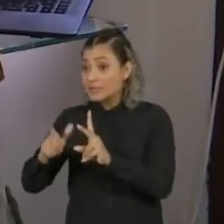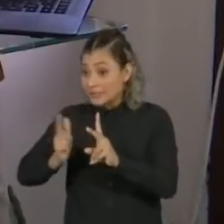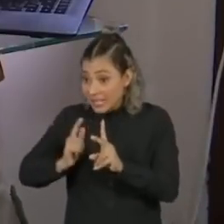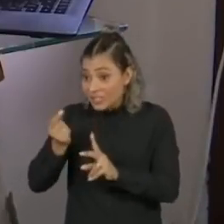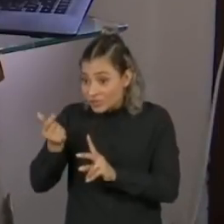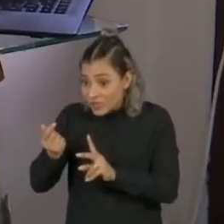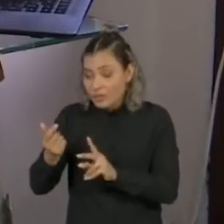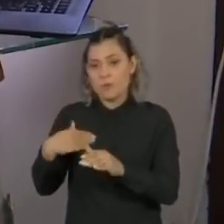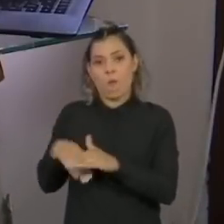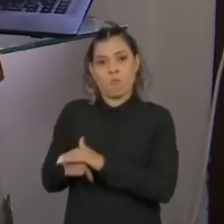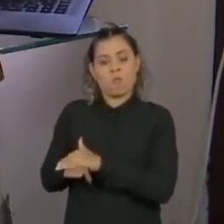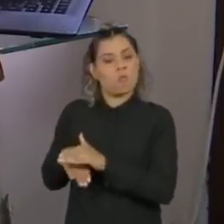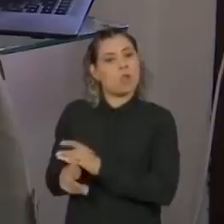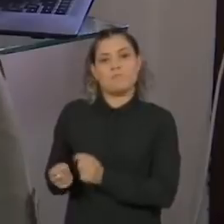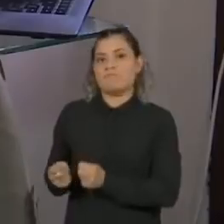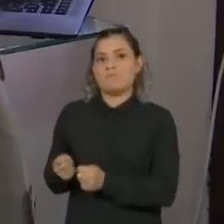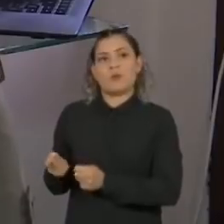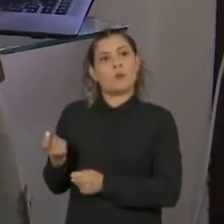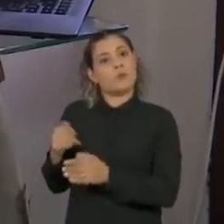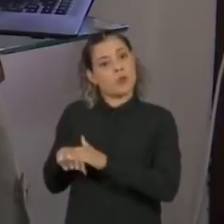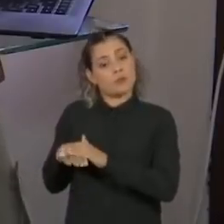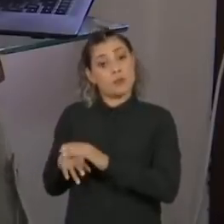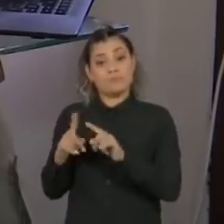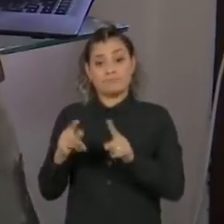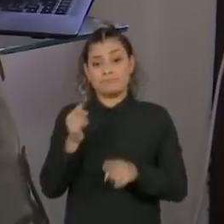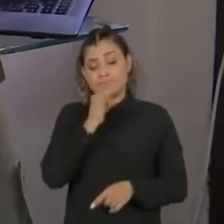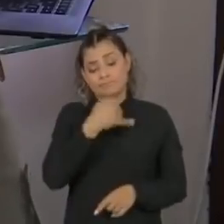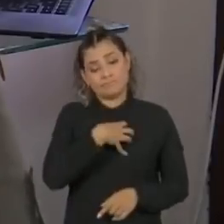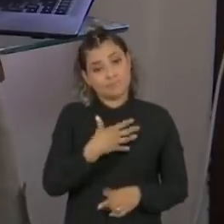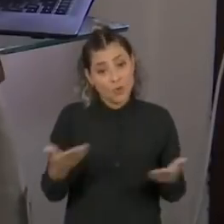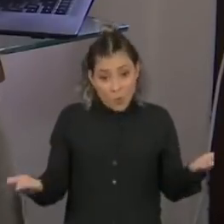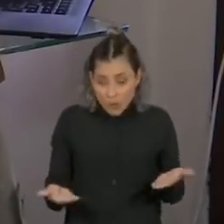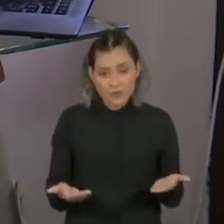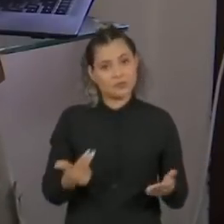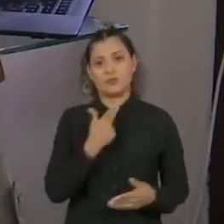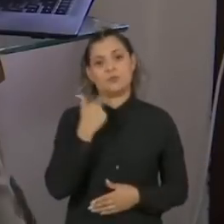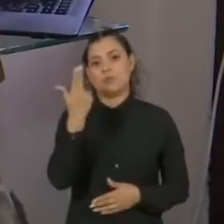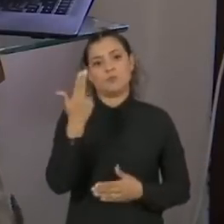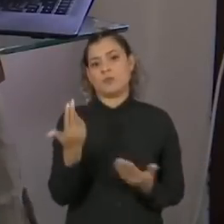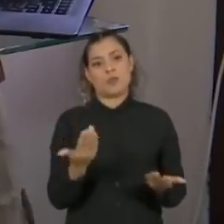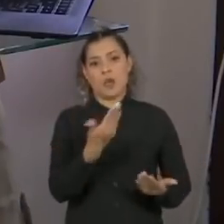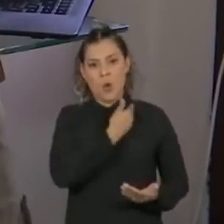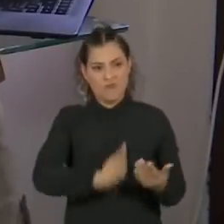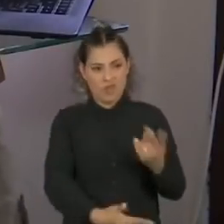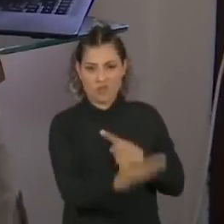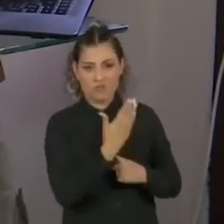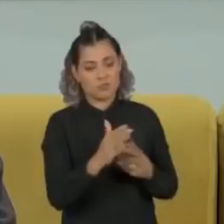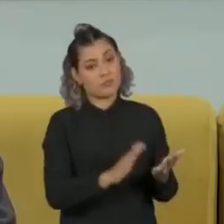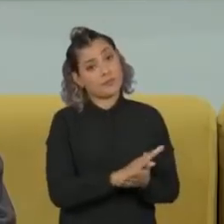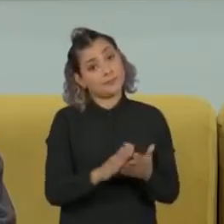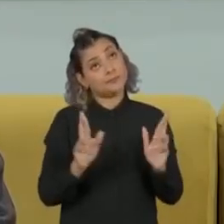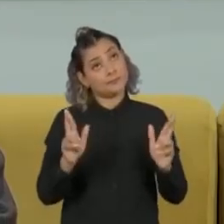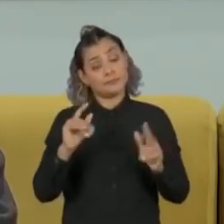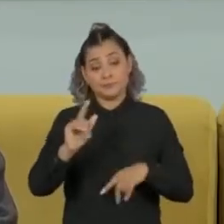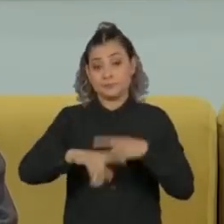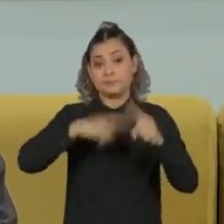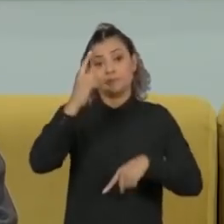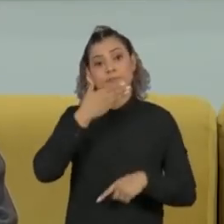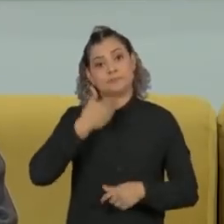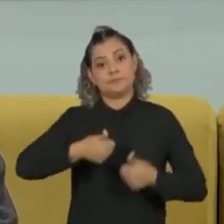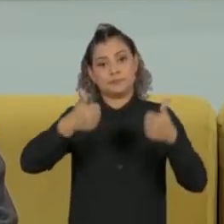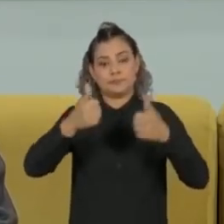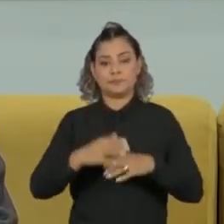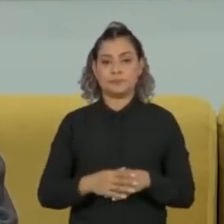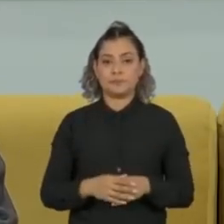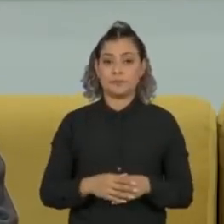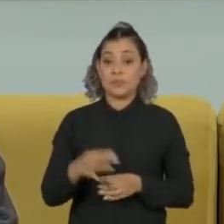é interessante guardar, sim. Infelizmente, hoje não dá para contar com o governo. Espero que isso melhore. A Justiça